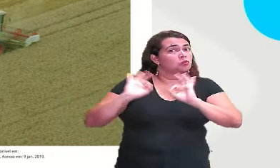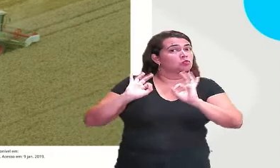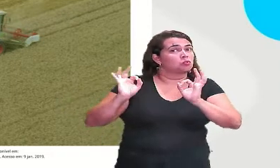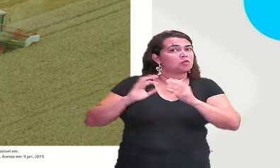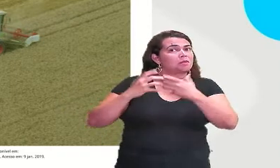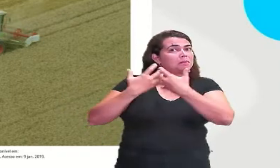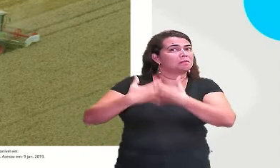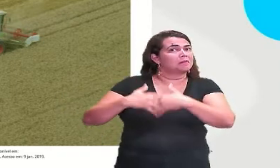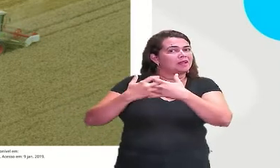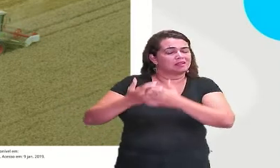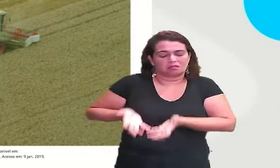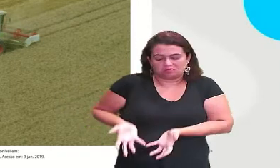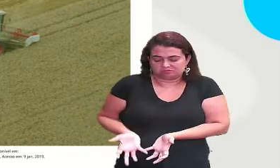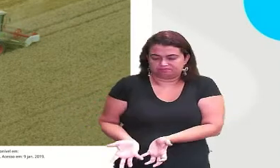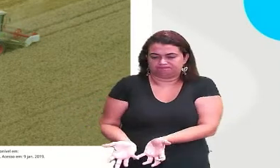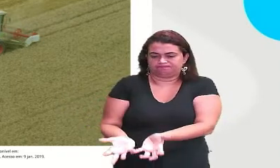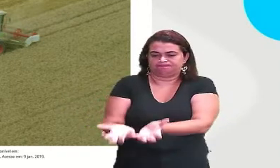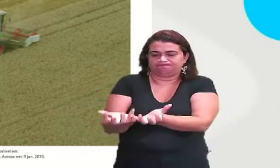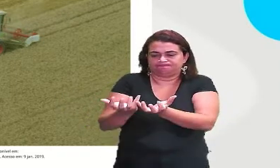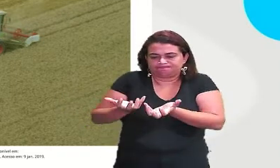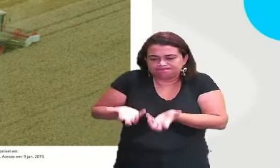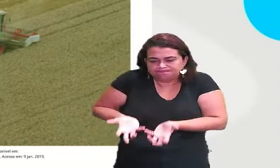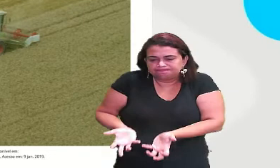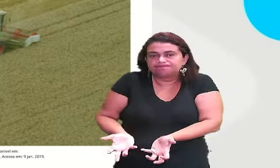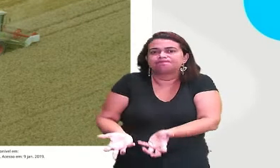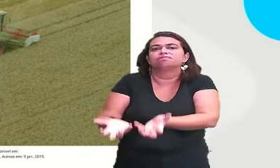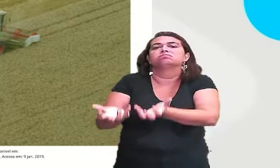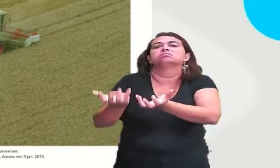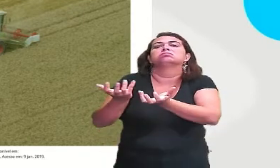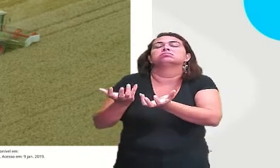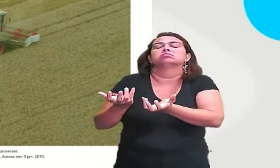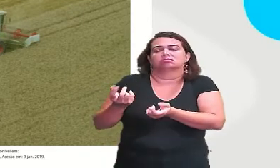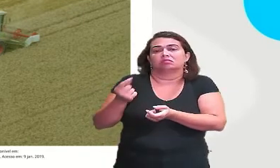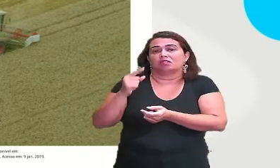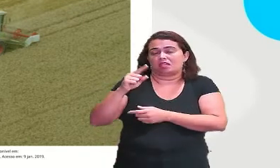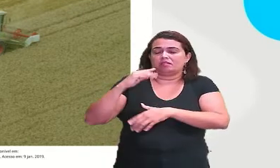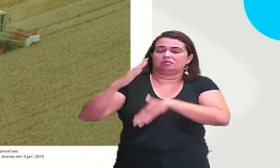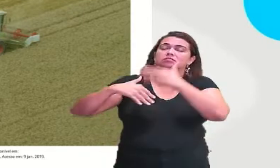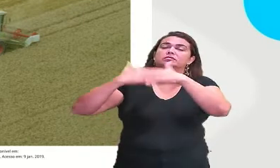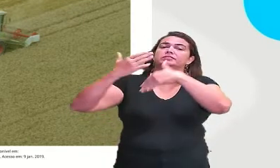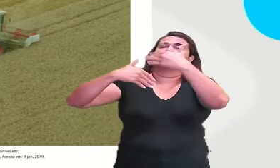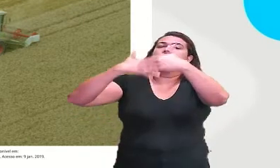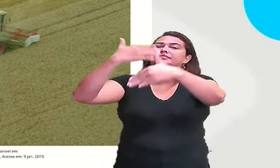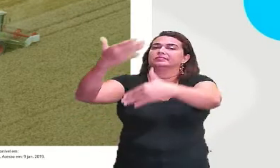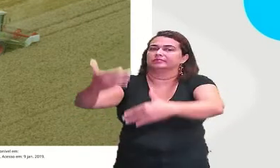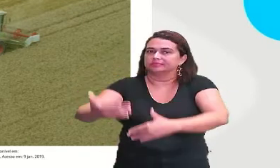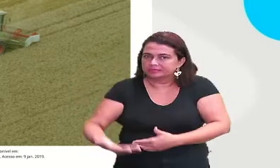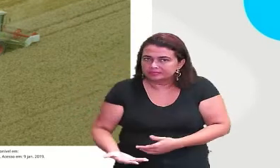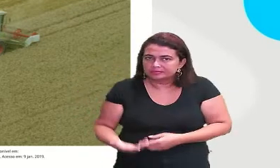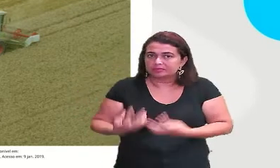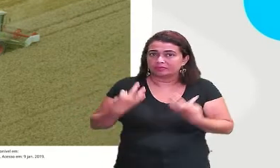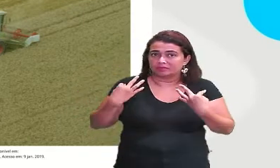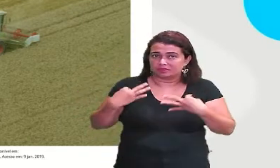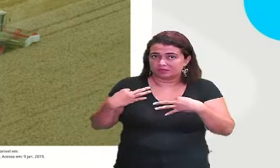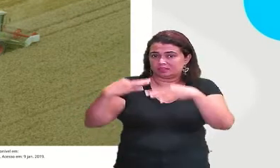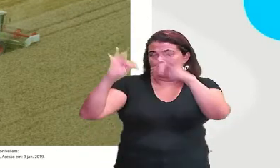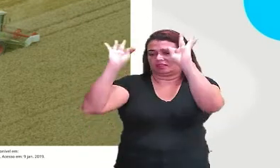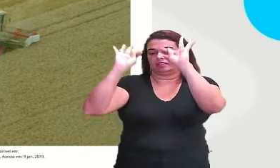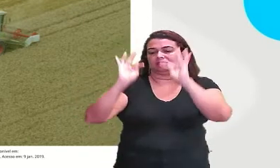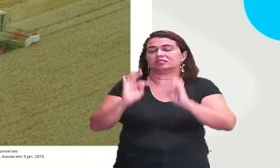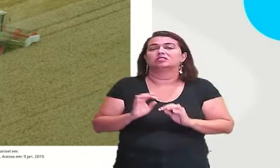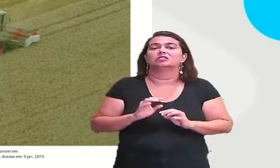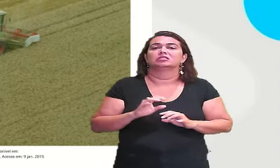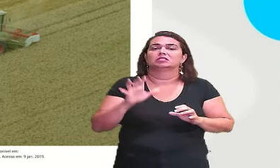ó. Tá vendo? Então, isso a gente pode dizer que é o avanço nas zonas rurais, o avanço da tecnologia dentro